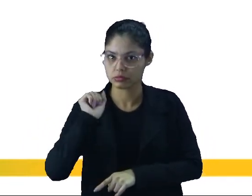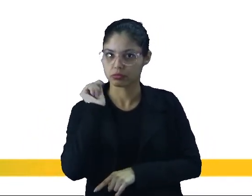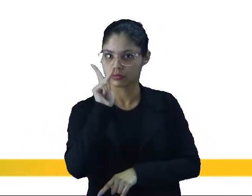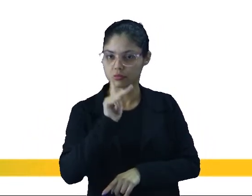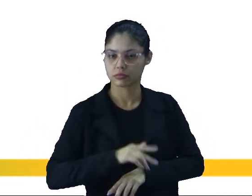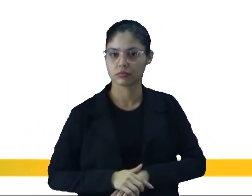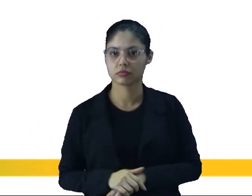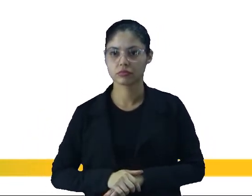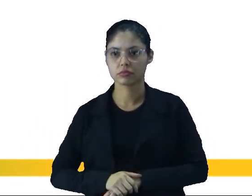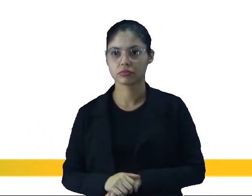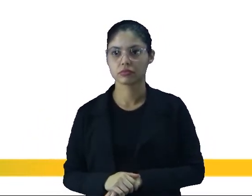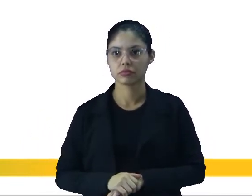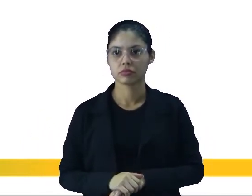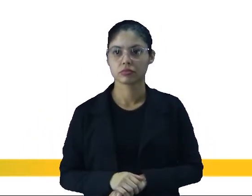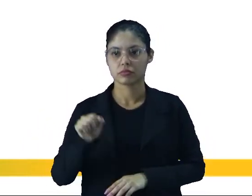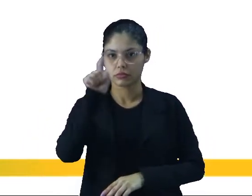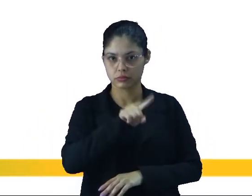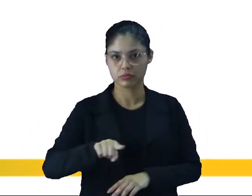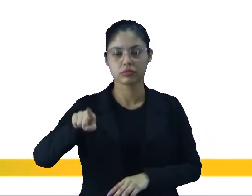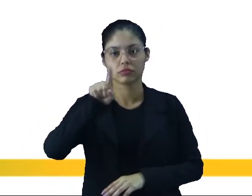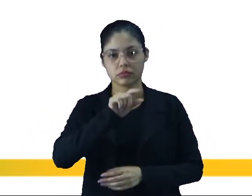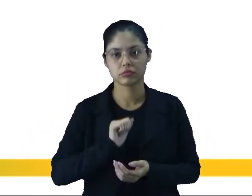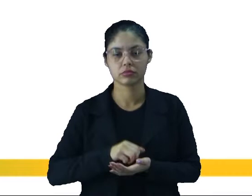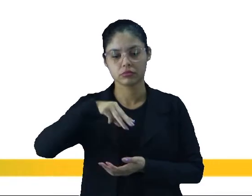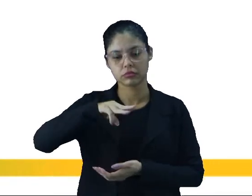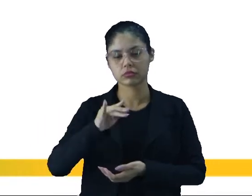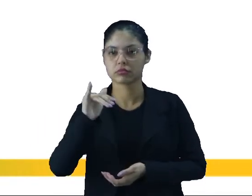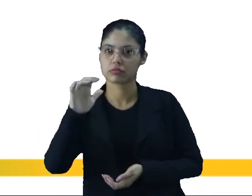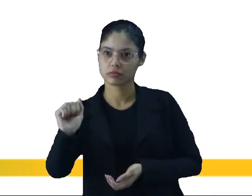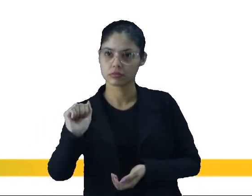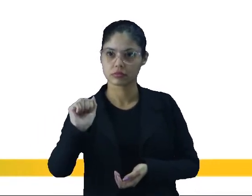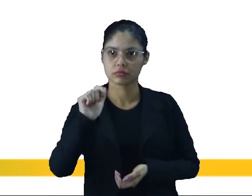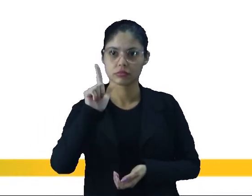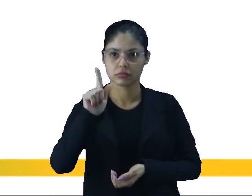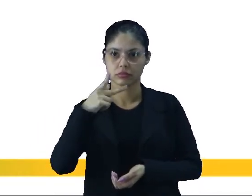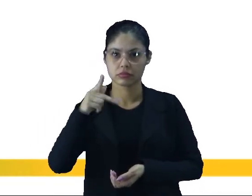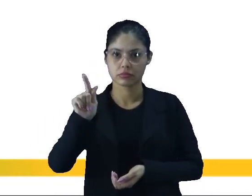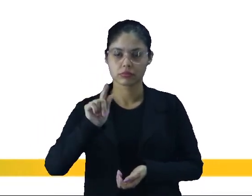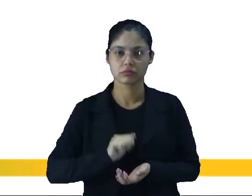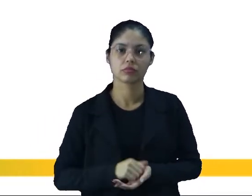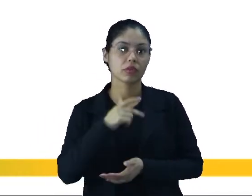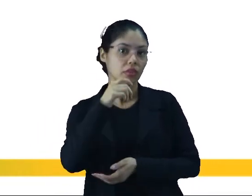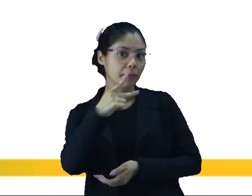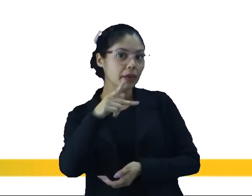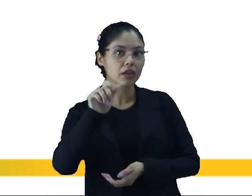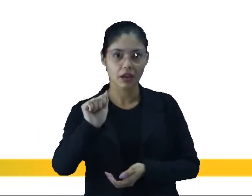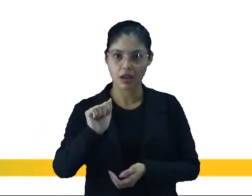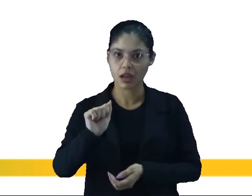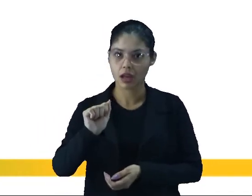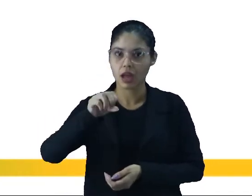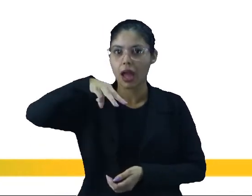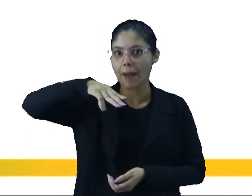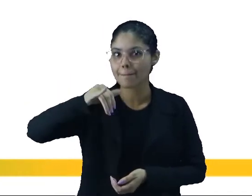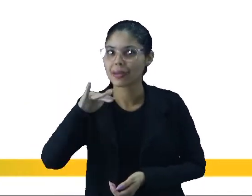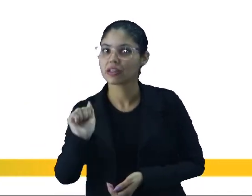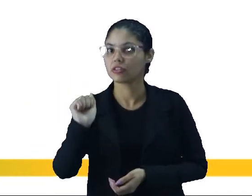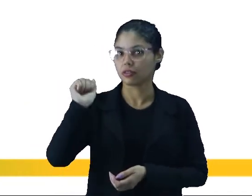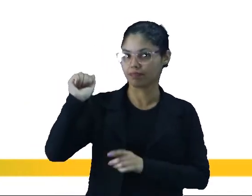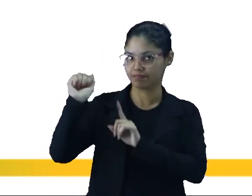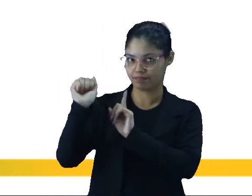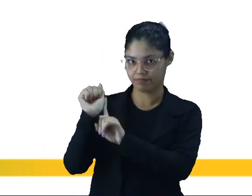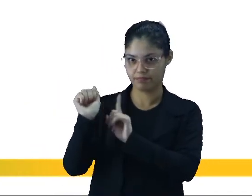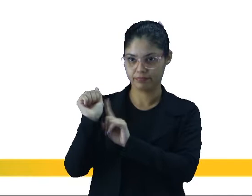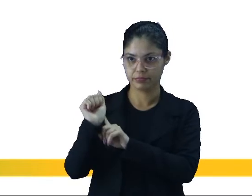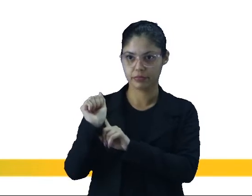tá? Isso aqui também é chamado de média geométrica. Espera aí. Na PA é a média aritmética.